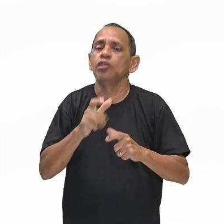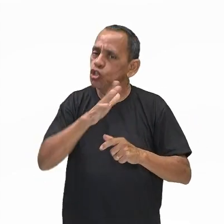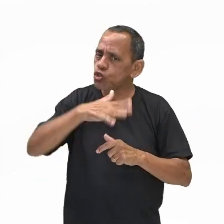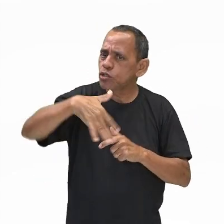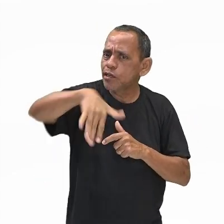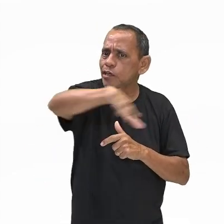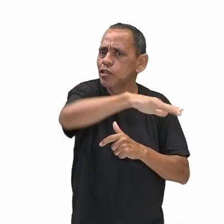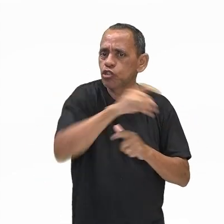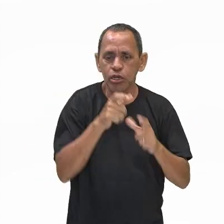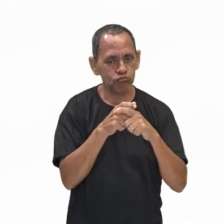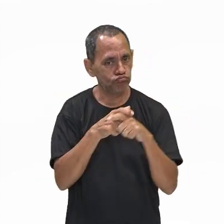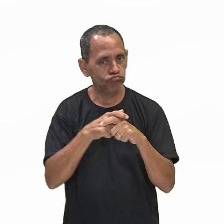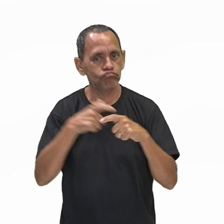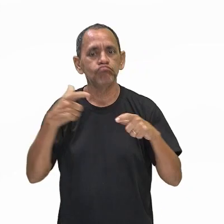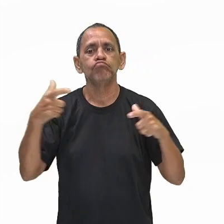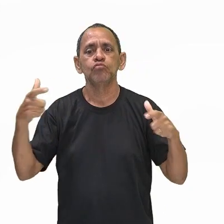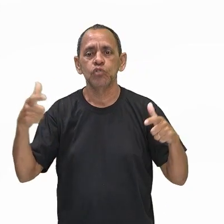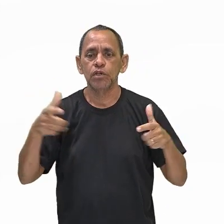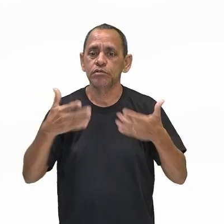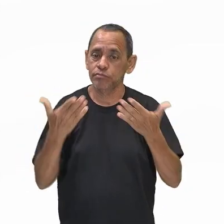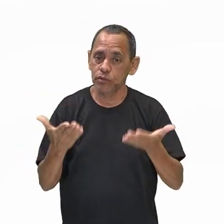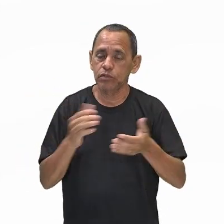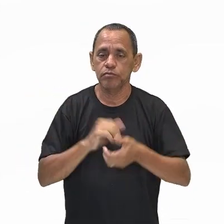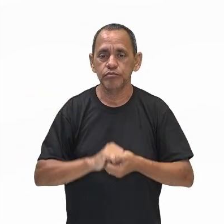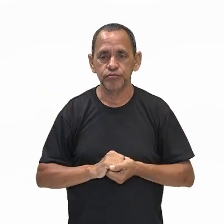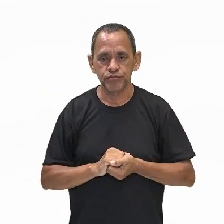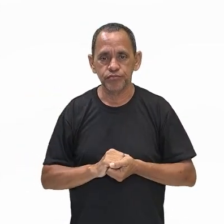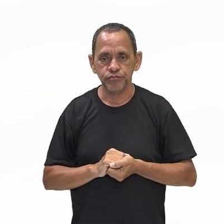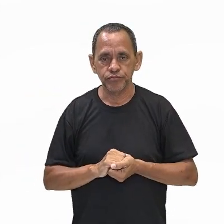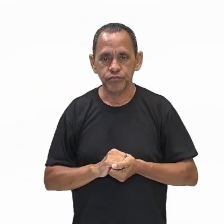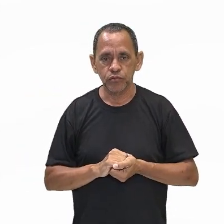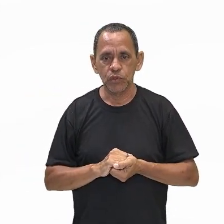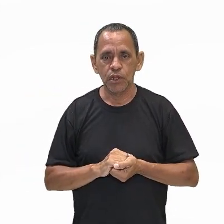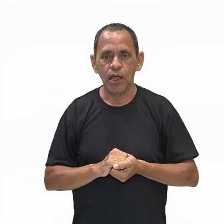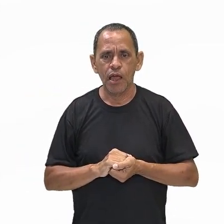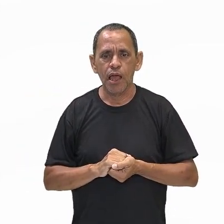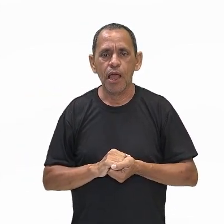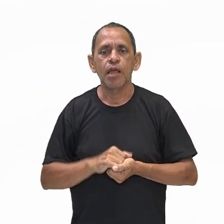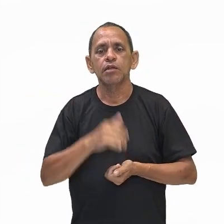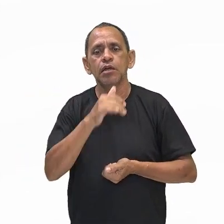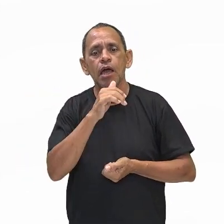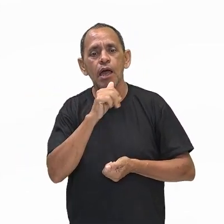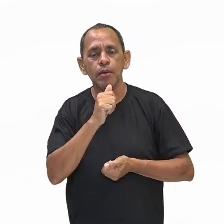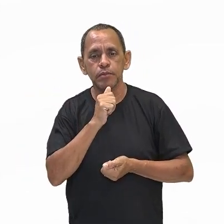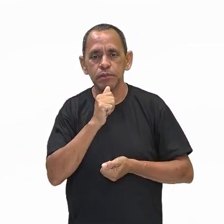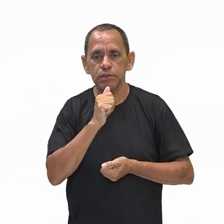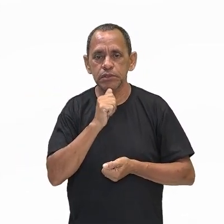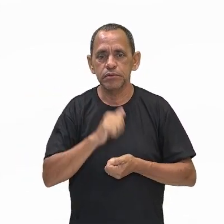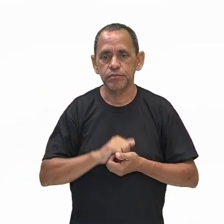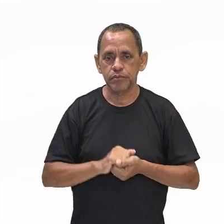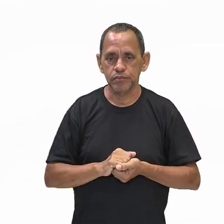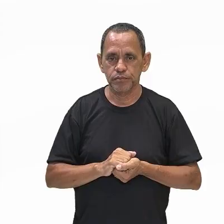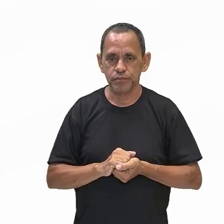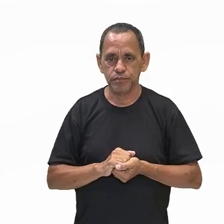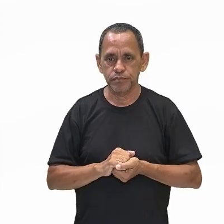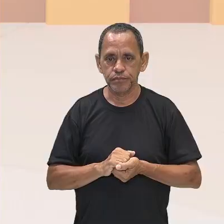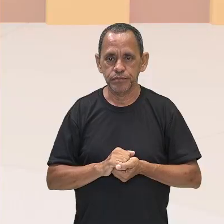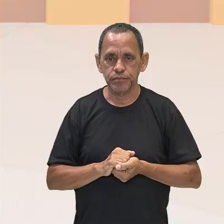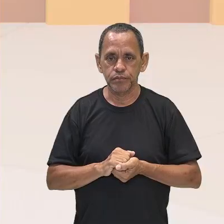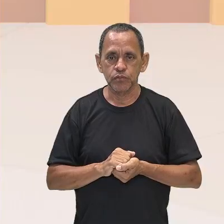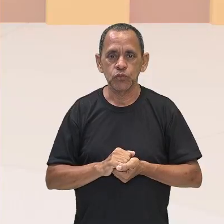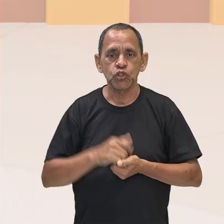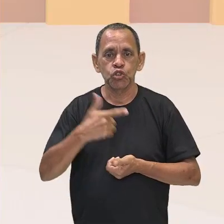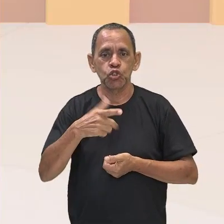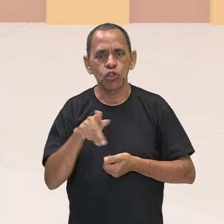densidade demográfica também seja baixa, apenas 2 habitantes por quilômetro quadrado. E aí eu convido vocês